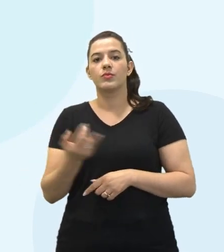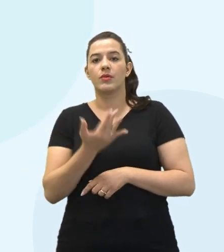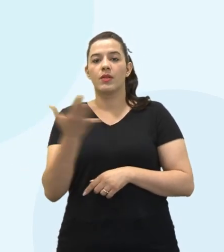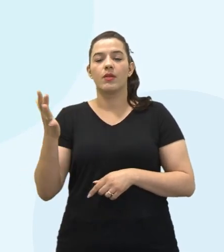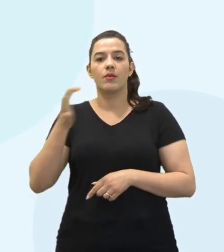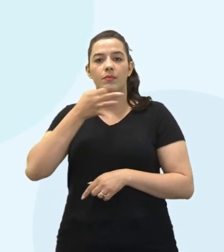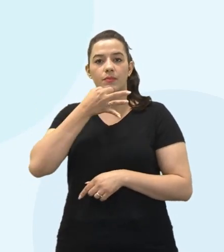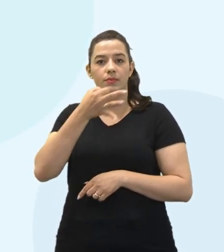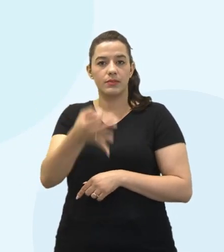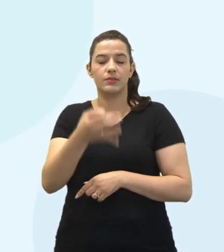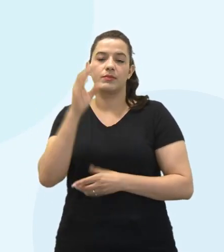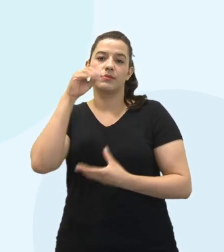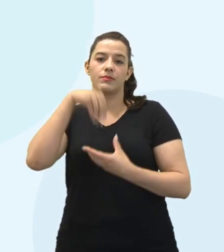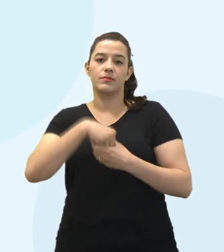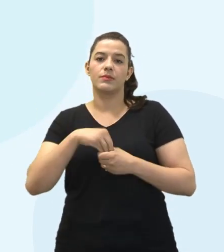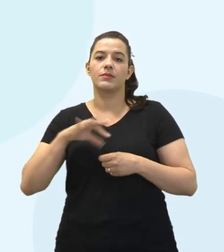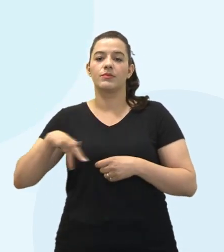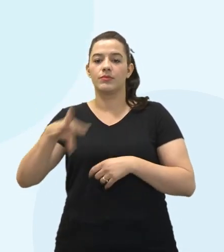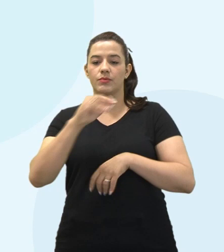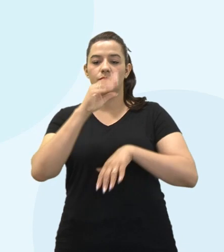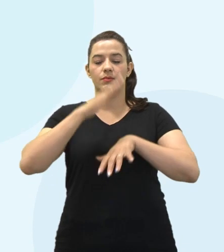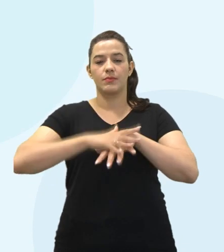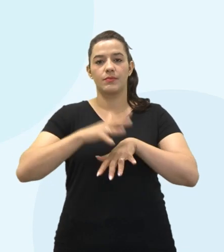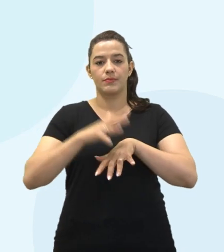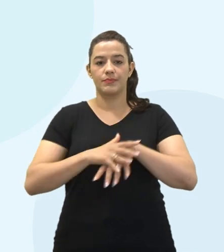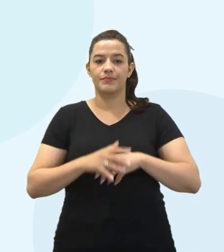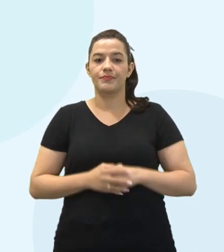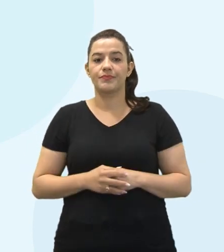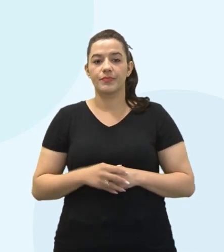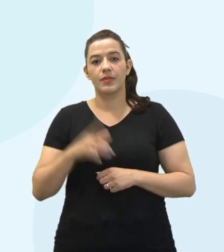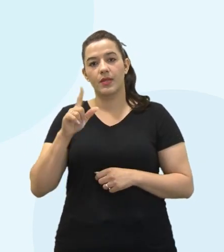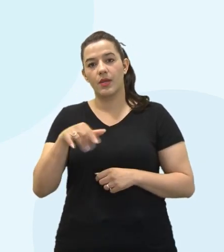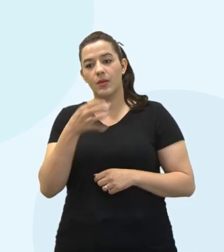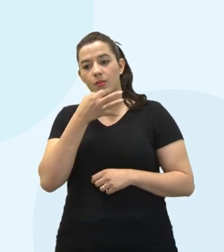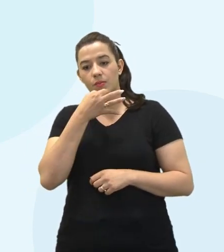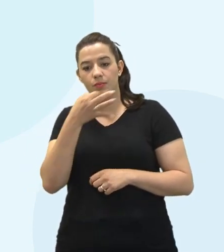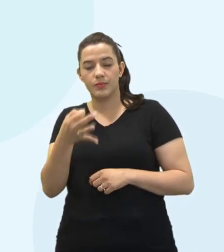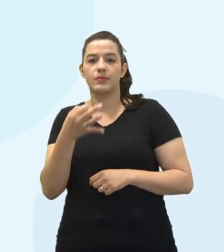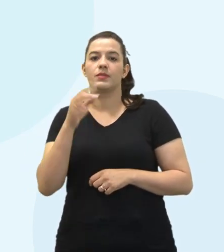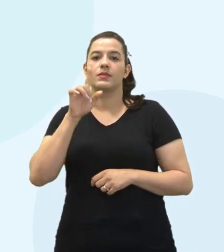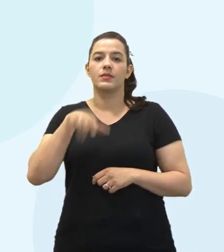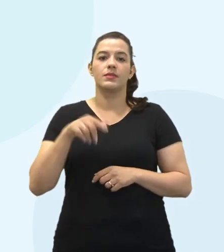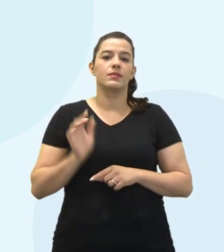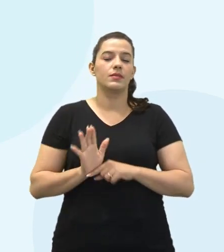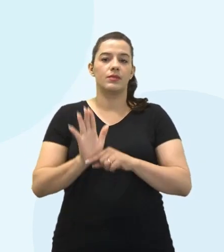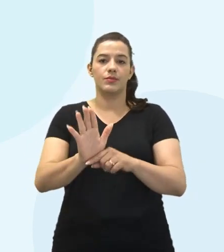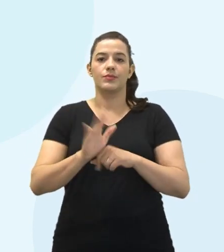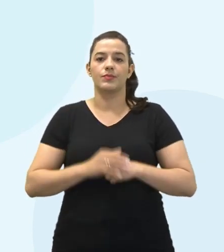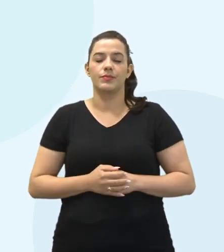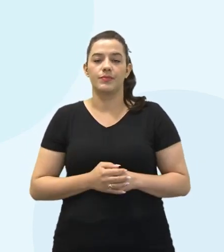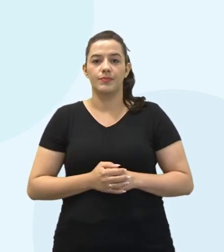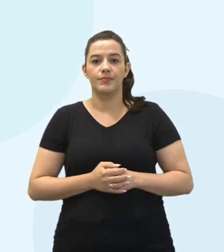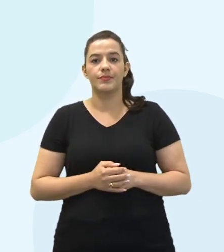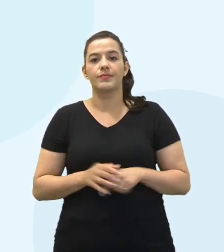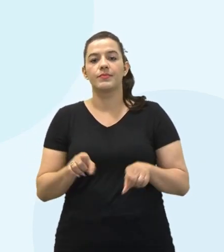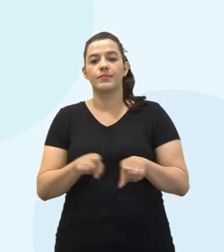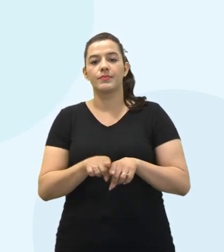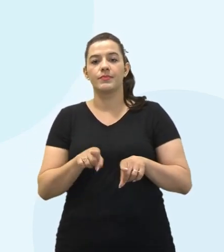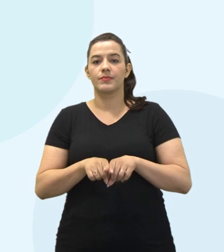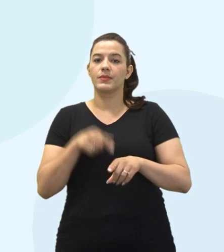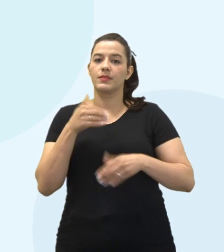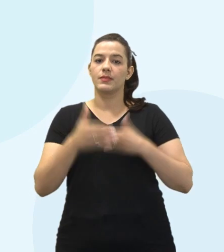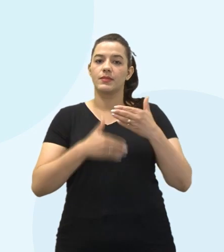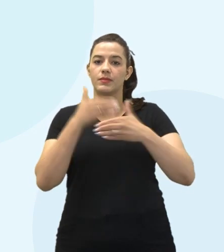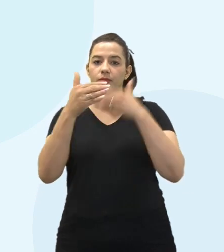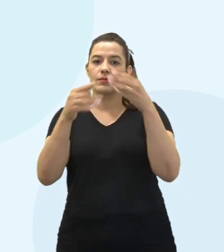importante dentro da matemática né o argumento sempre auxilia e desenvolve